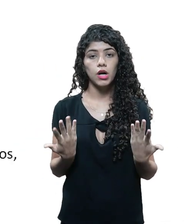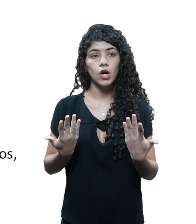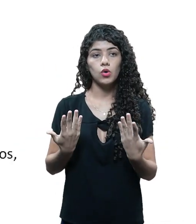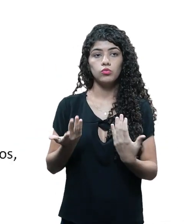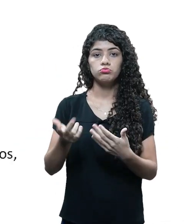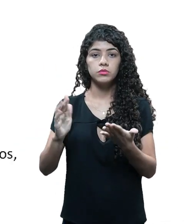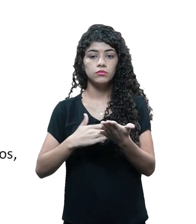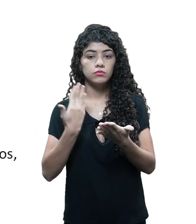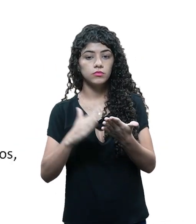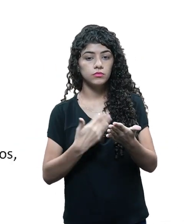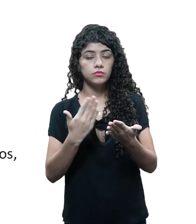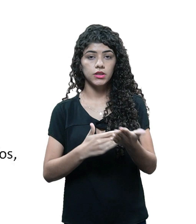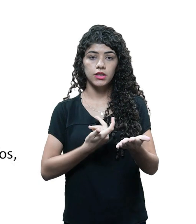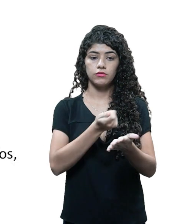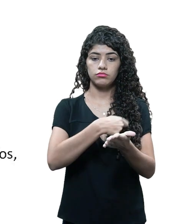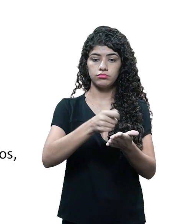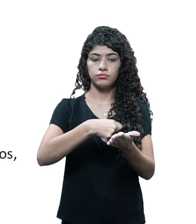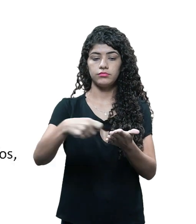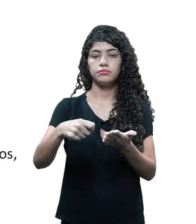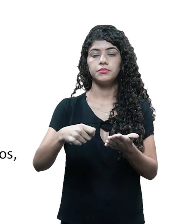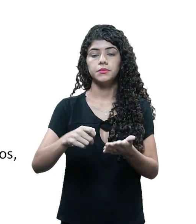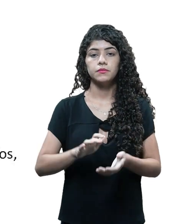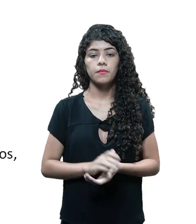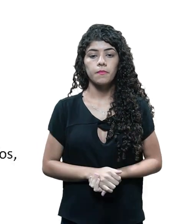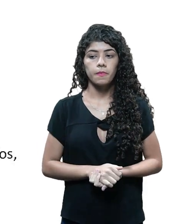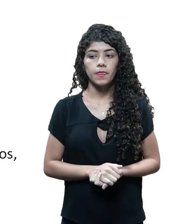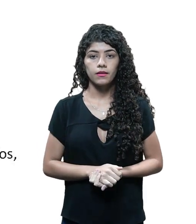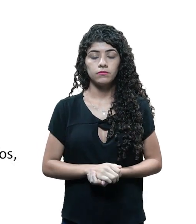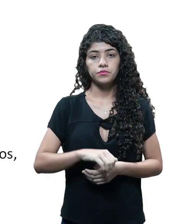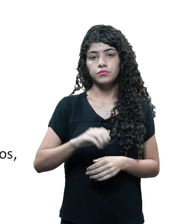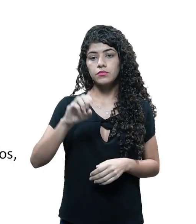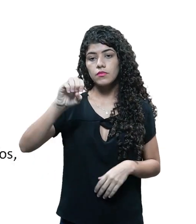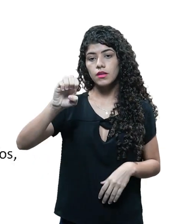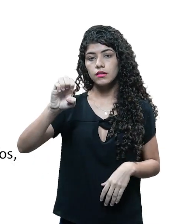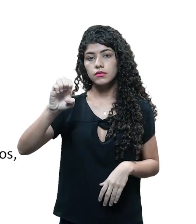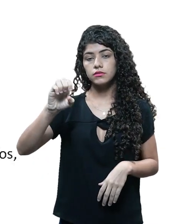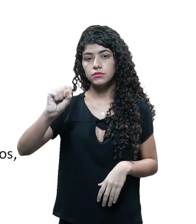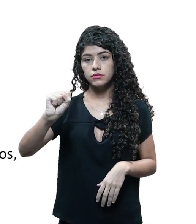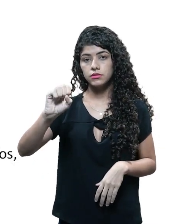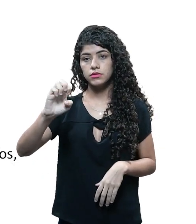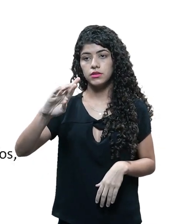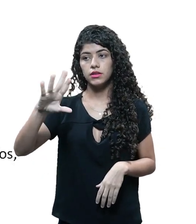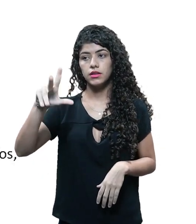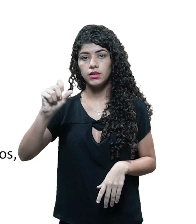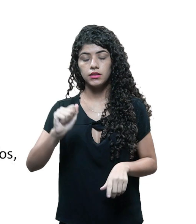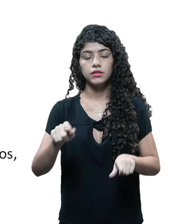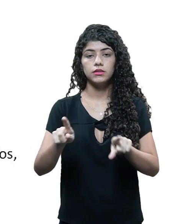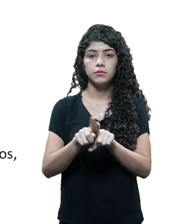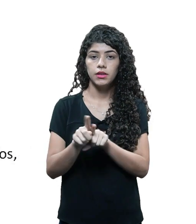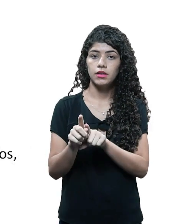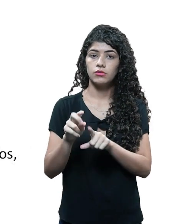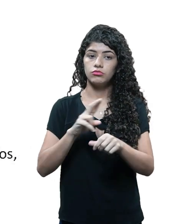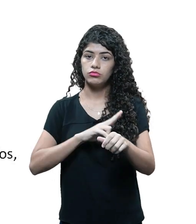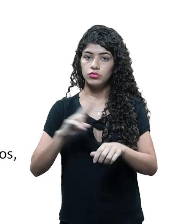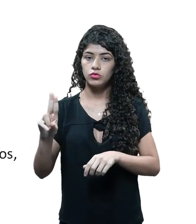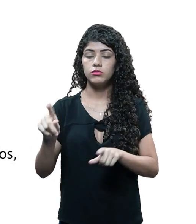que novela, de que livro esse filme foi adaptado. Se é um roteiro de episódio de série, eu tenho que colocar, além do nome da série, eu tenho que colocar o